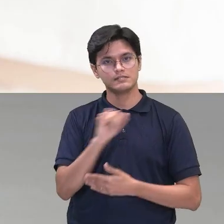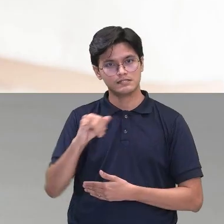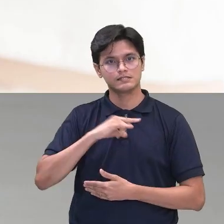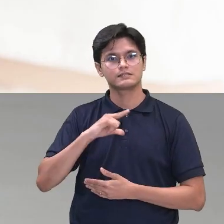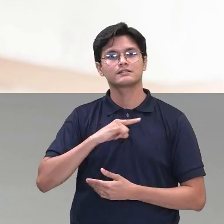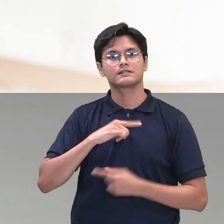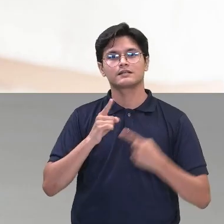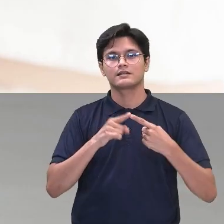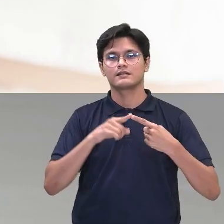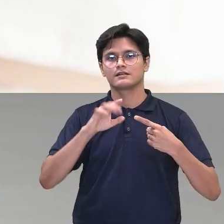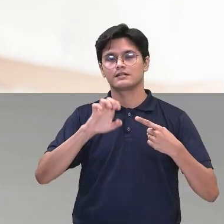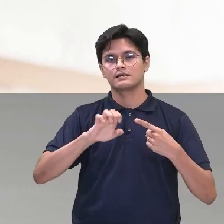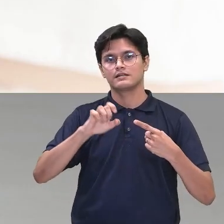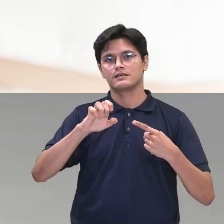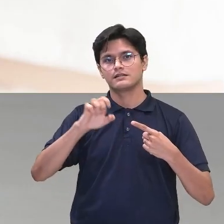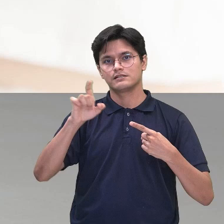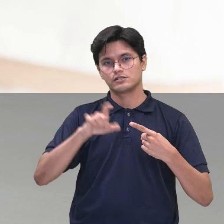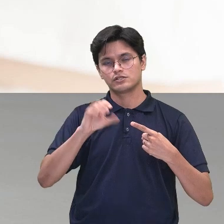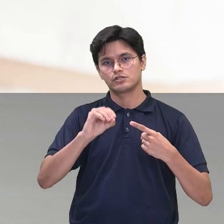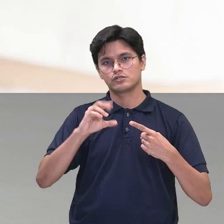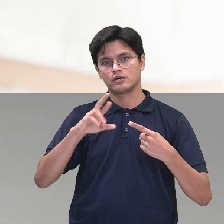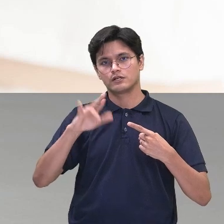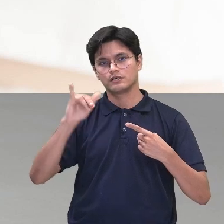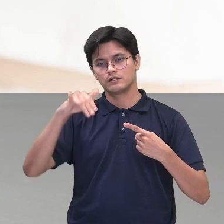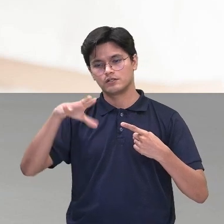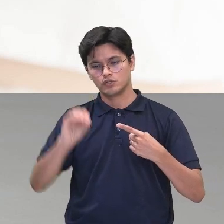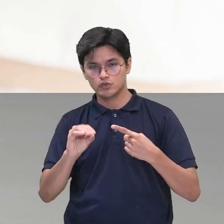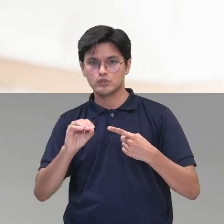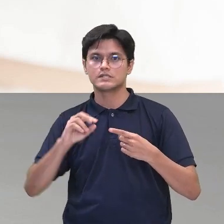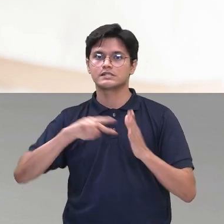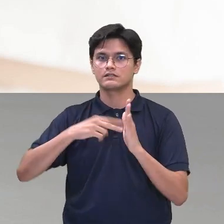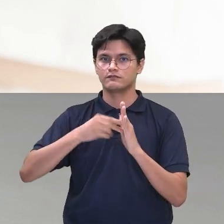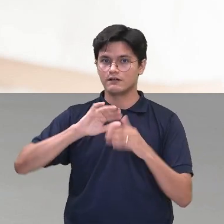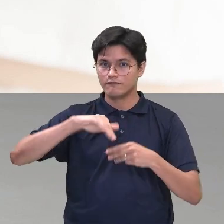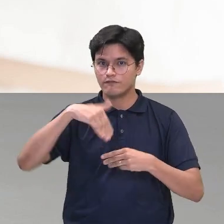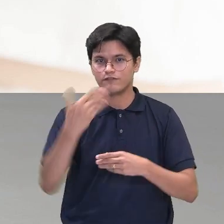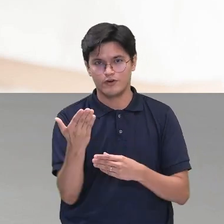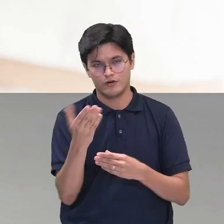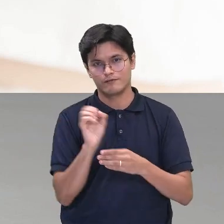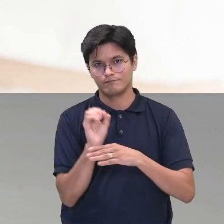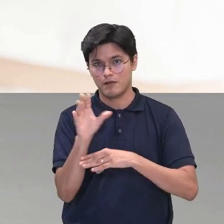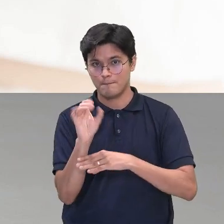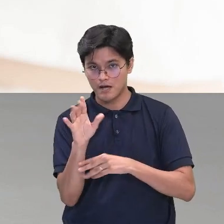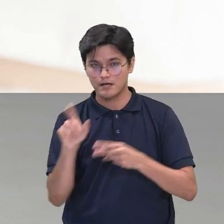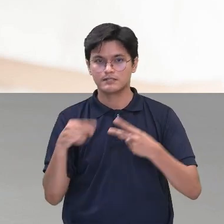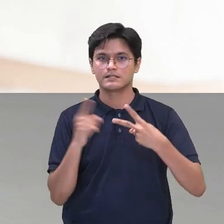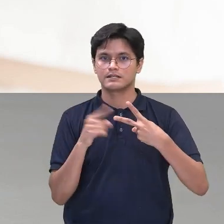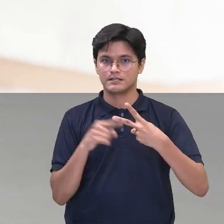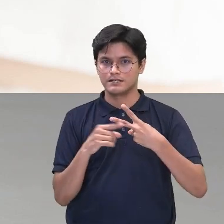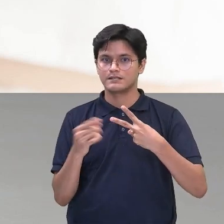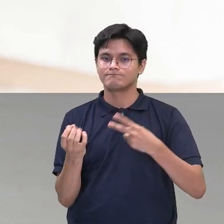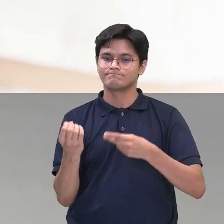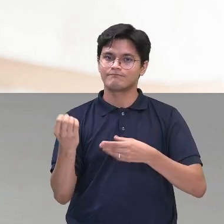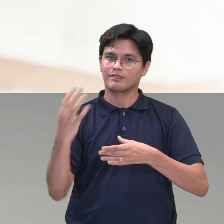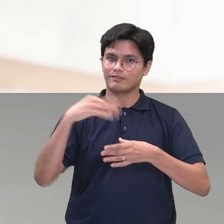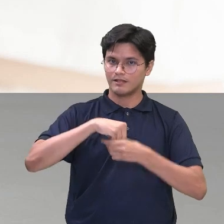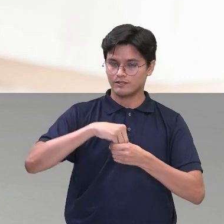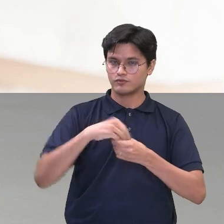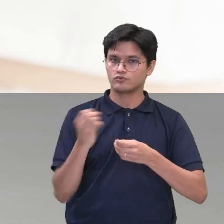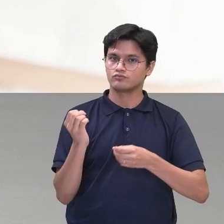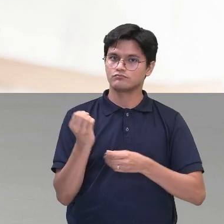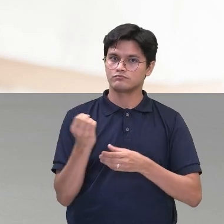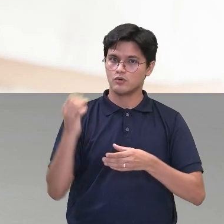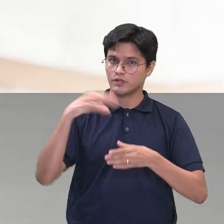ela libera essas substâncias para o meio externo. Quando a gente fala em endo, é para dentro, é parte interna. E é só saber depois